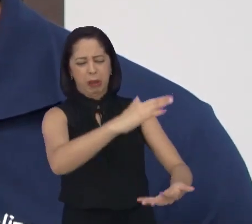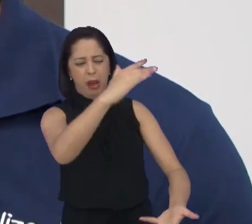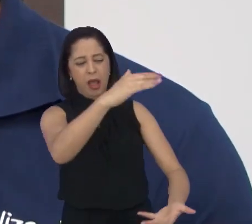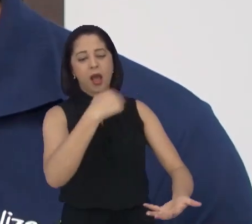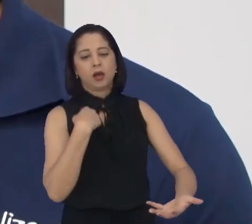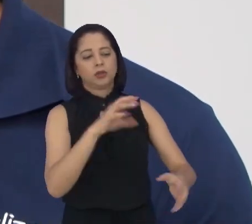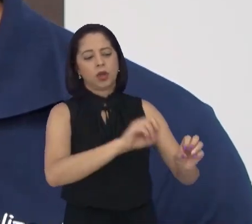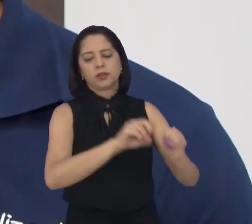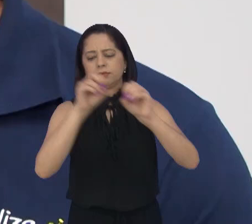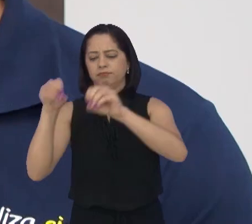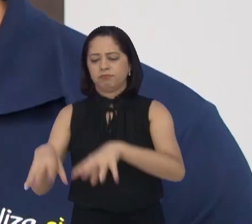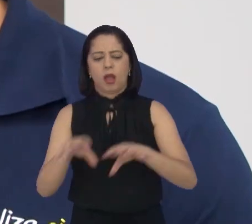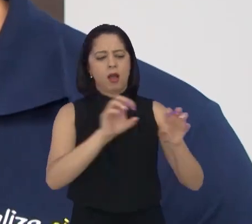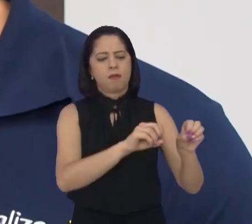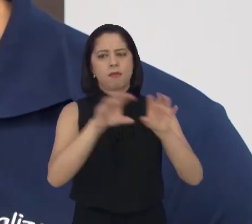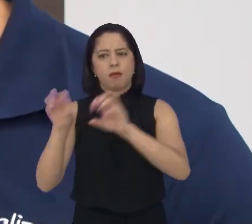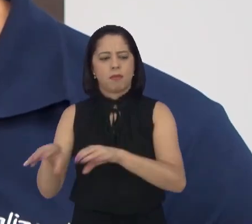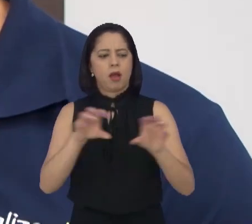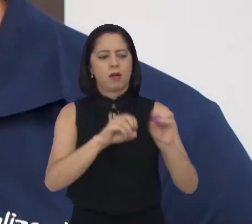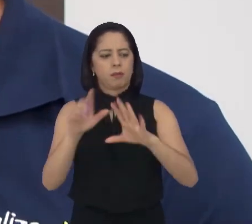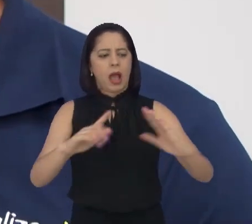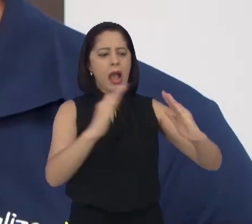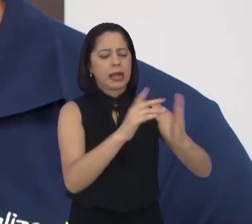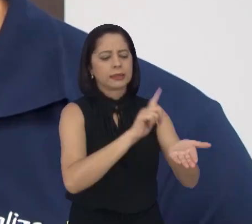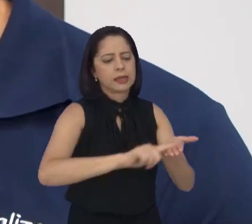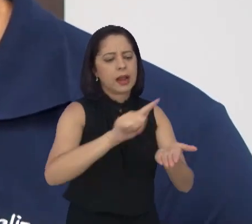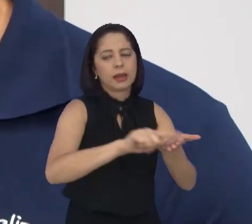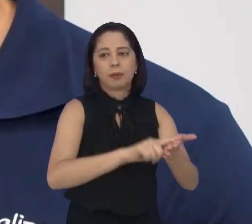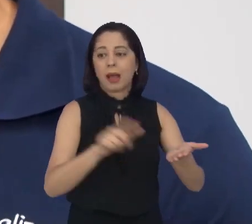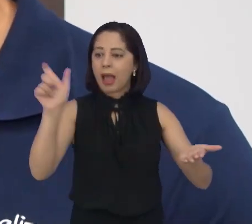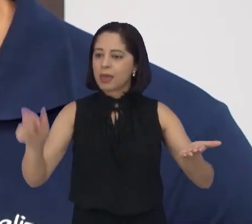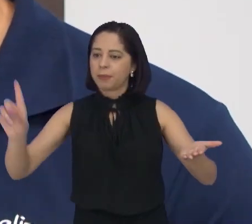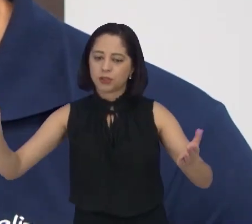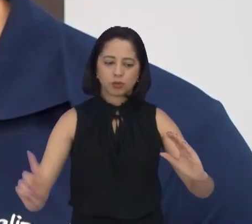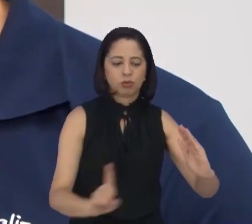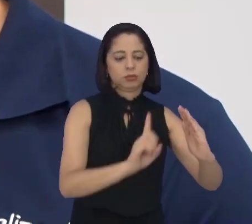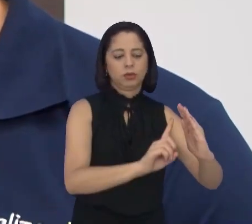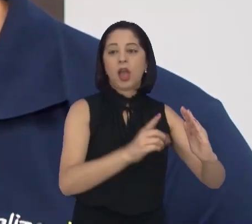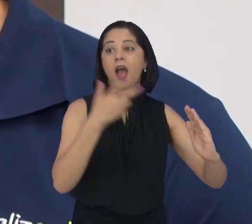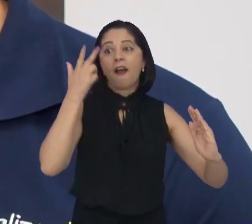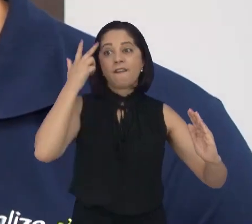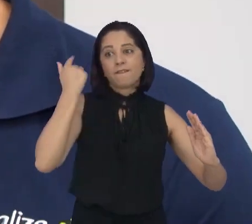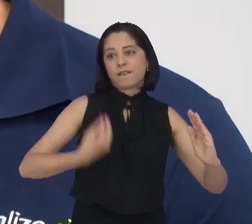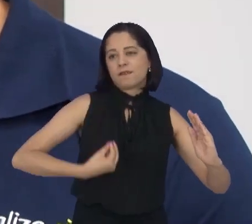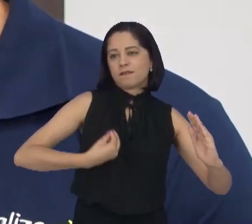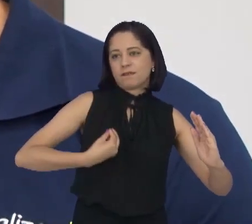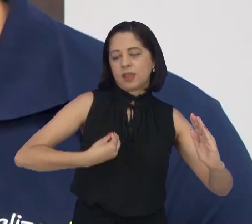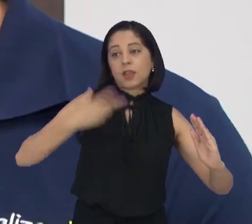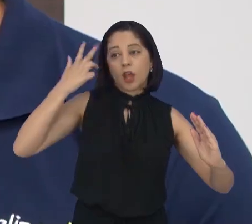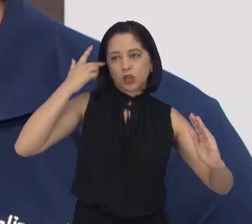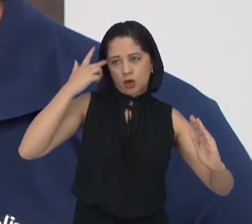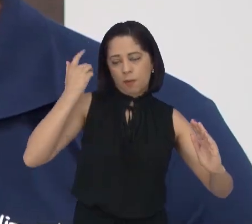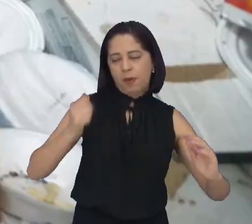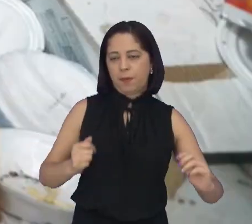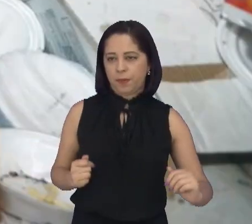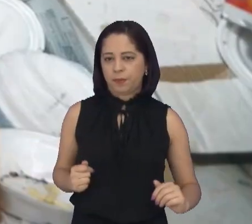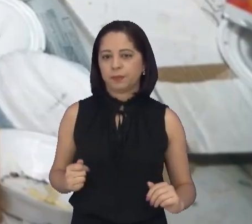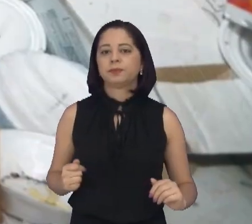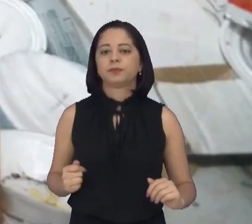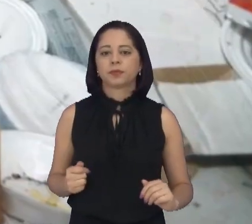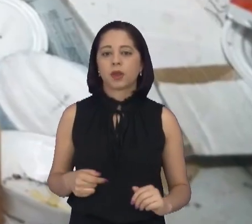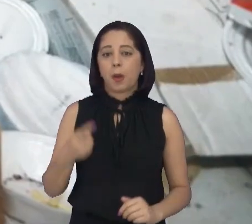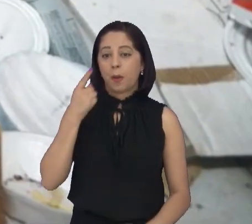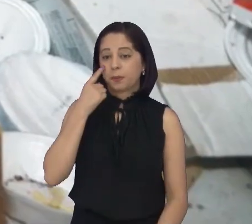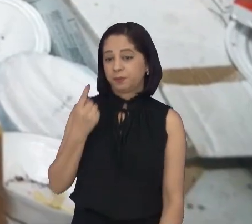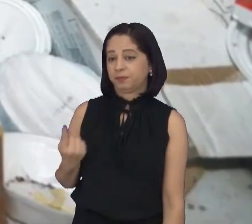para devolver ali ao morador em boas condições adequadas de habitação para ele, de moradia e até de convivência. Foi um caso